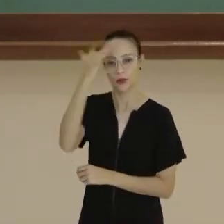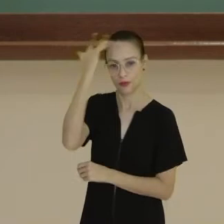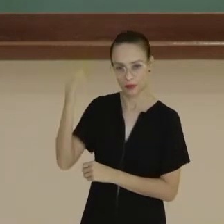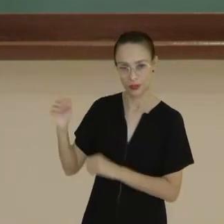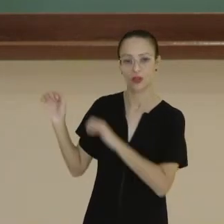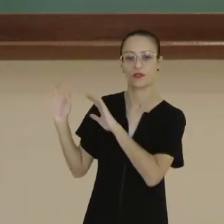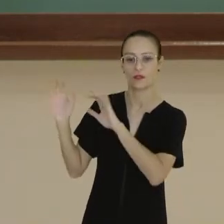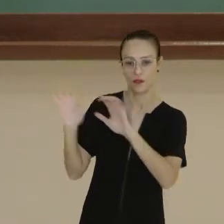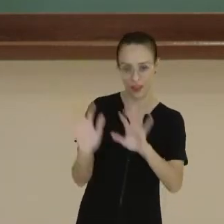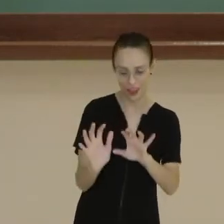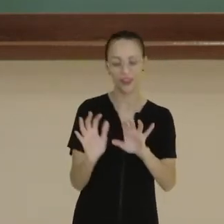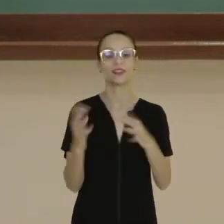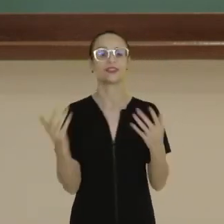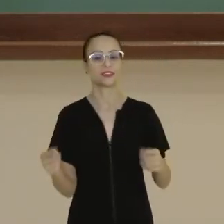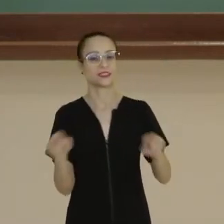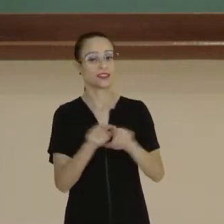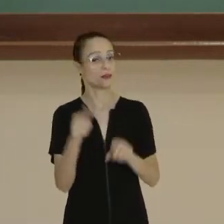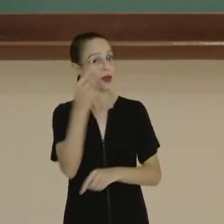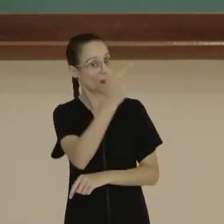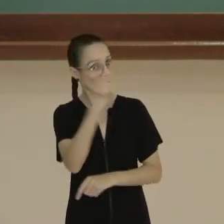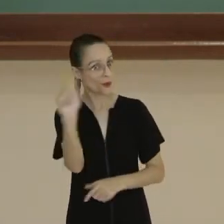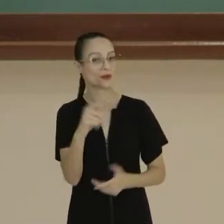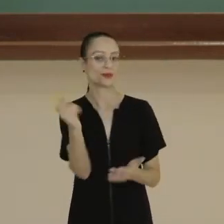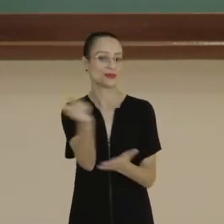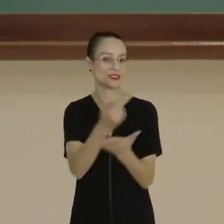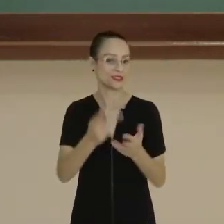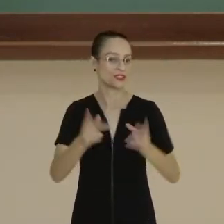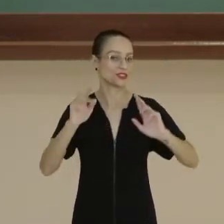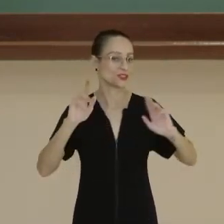surge nesse espaço, vai ser uma obra